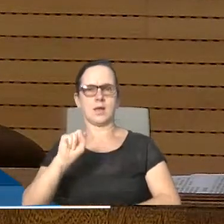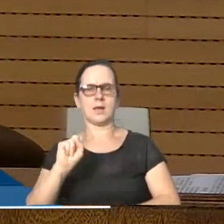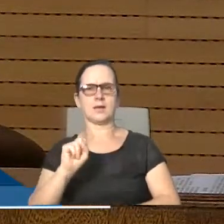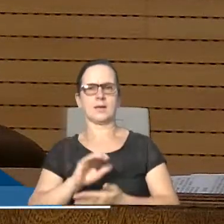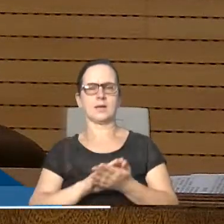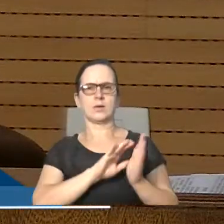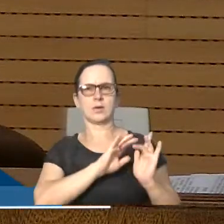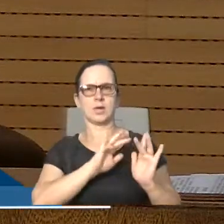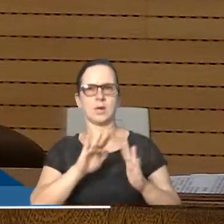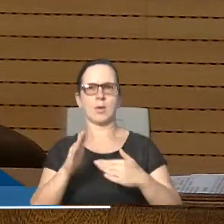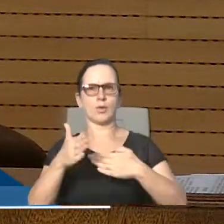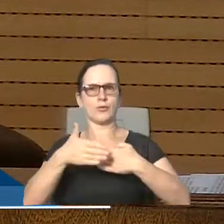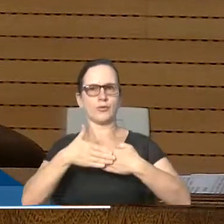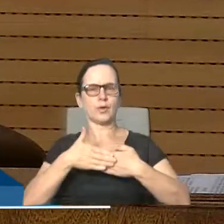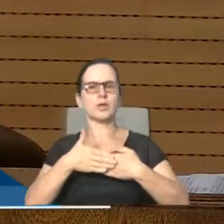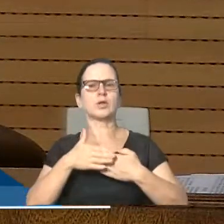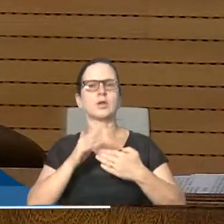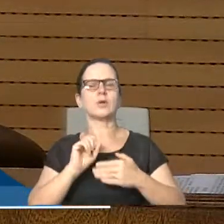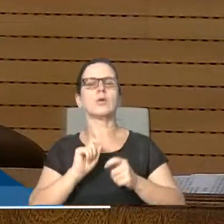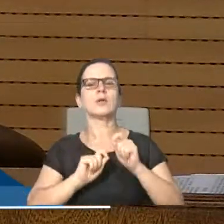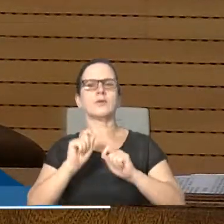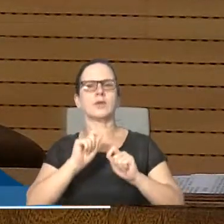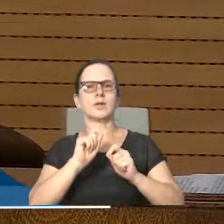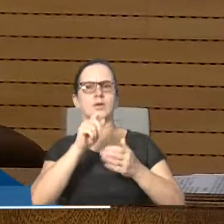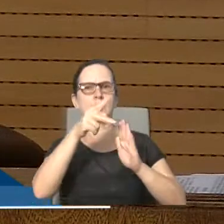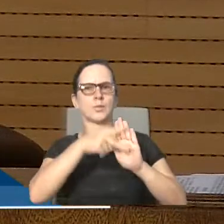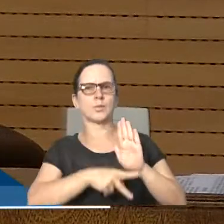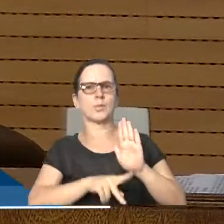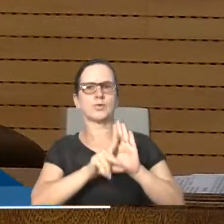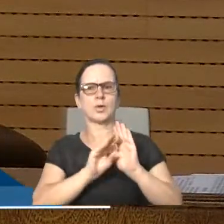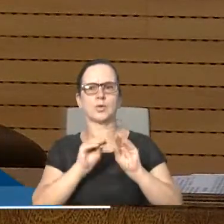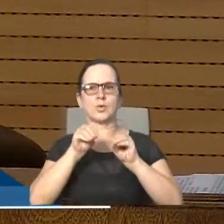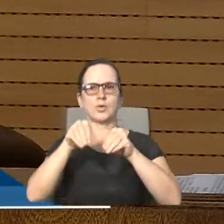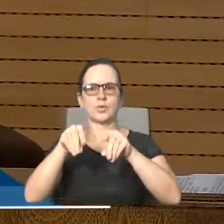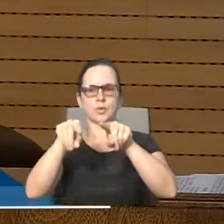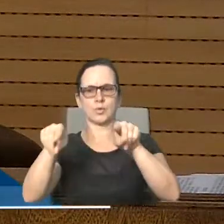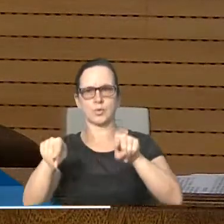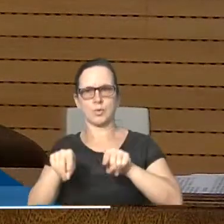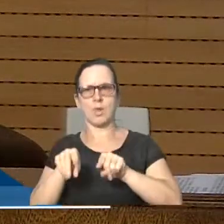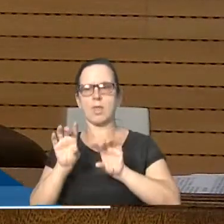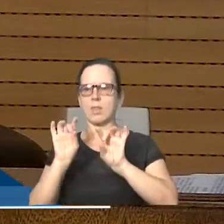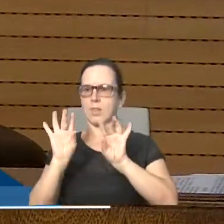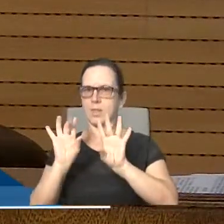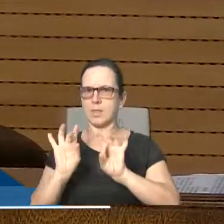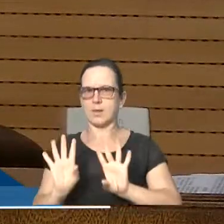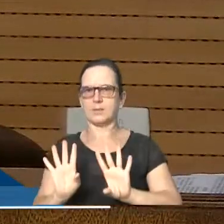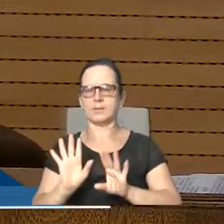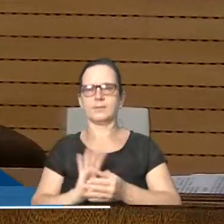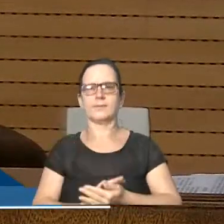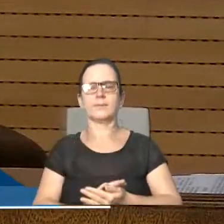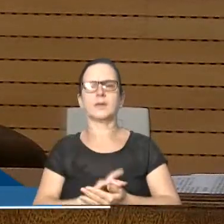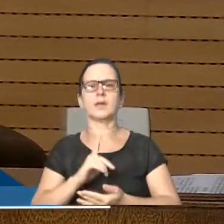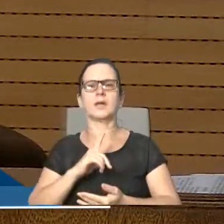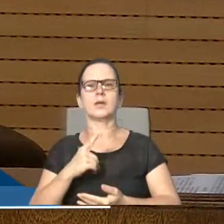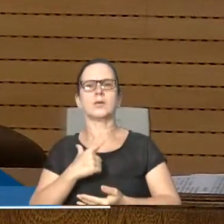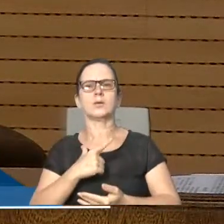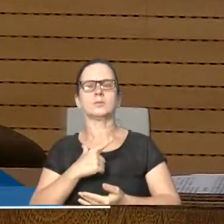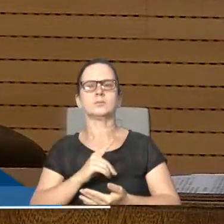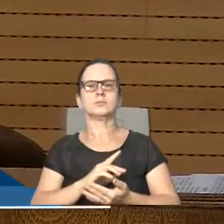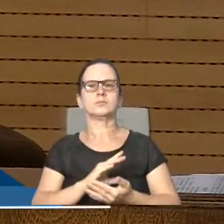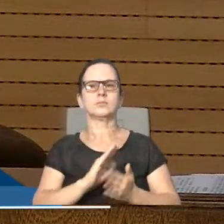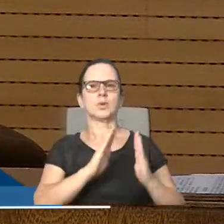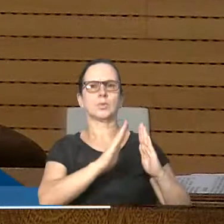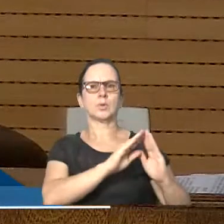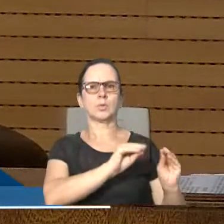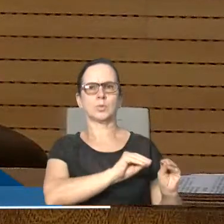demanda fechada, ou seja, são projetos destinados a uma população ou área específica, muitas vezes com remoção das moradias